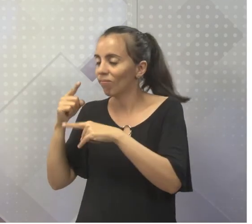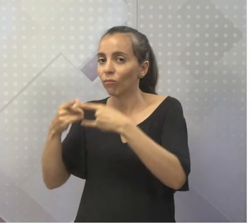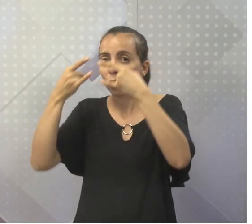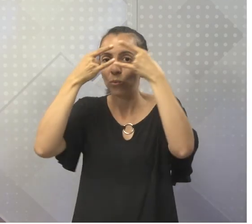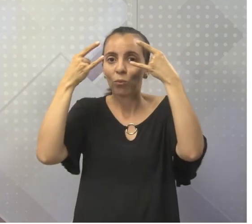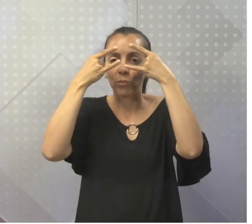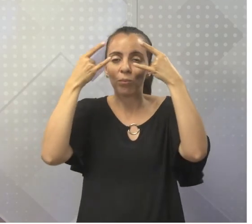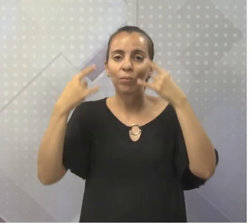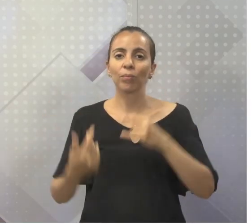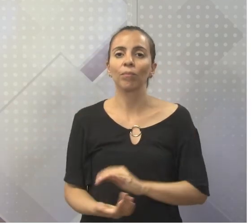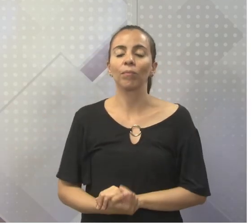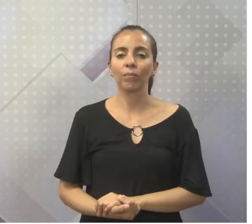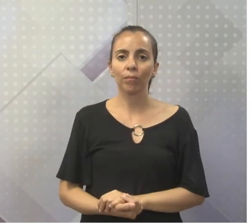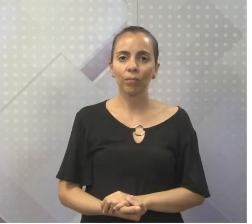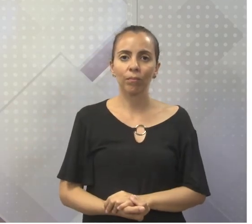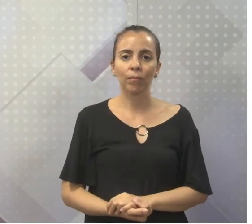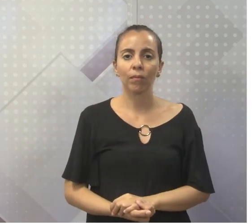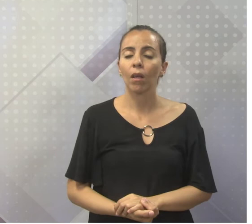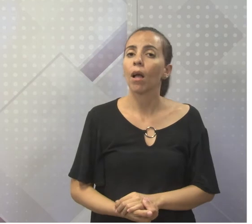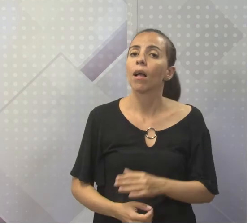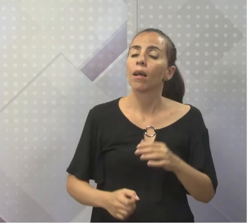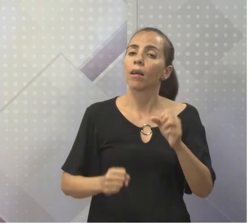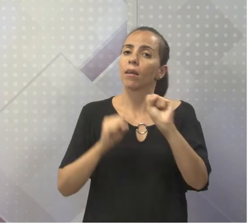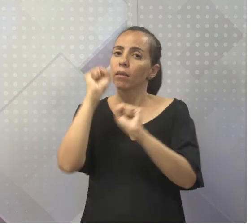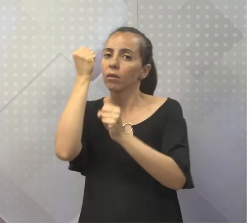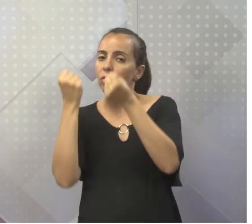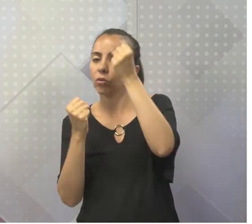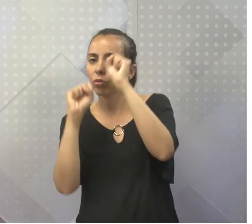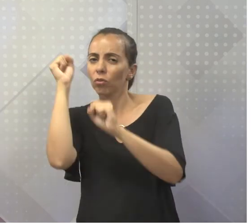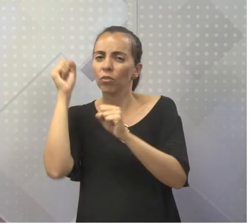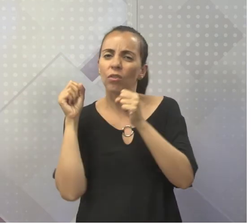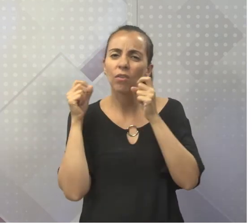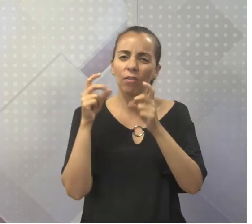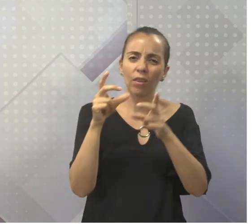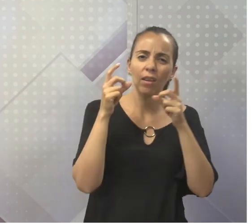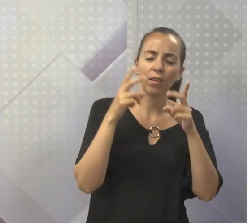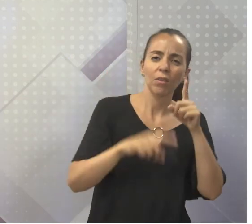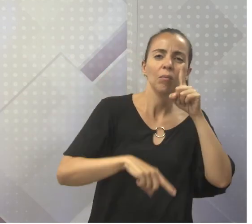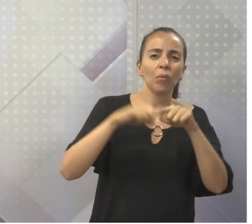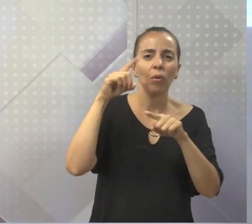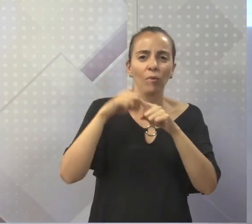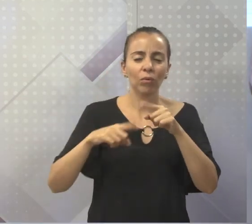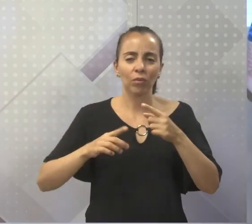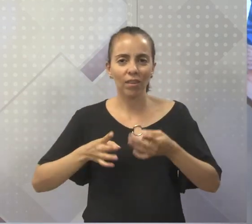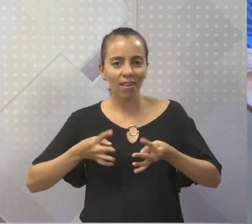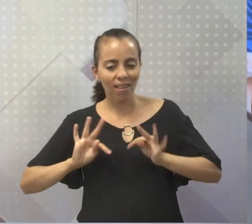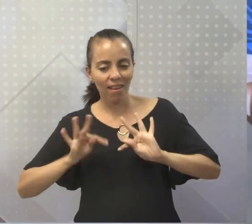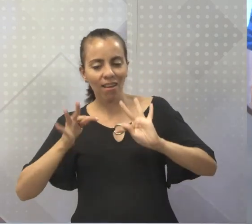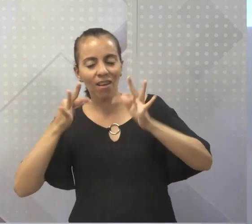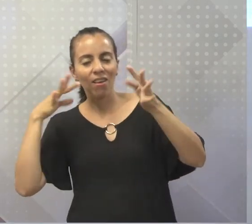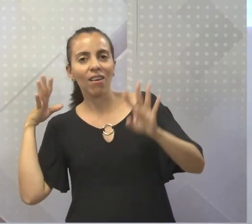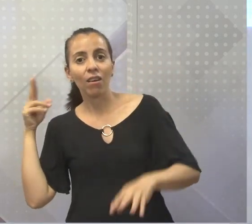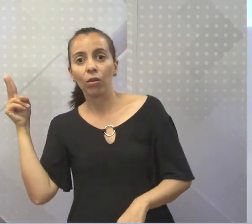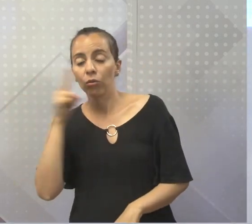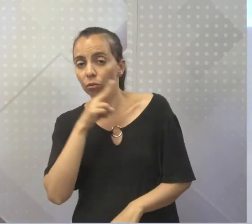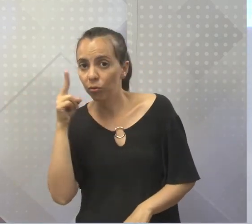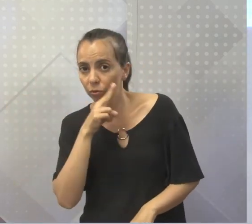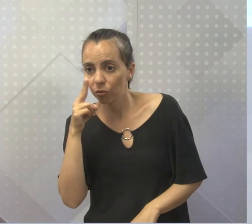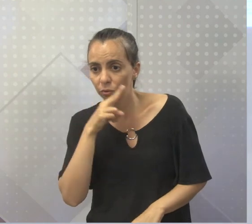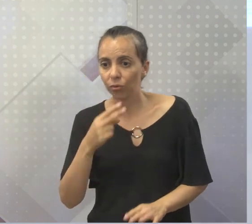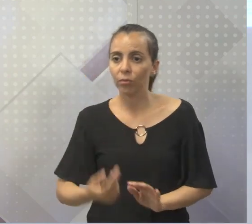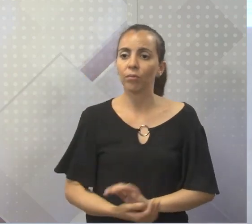a obsolescência planejada a indústria estimula a própria de produtos tecnológicos cada vez mais rápido caramba velho